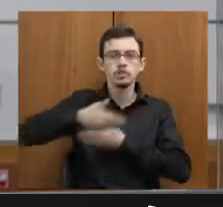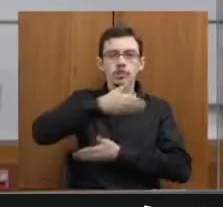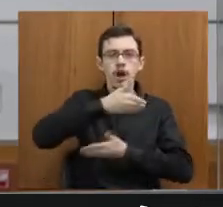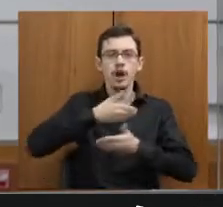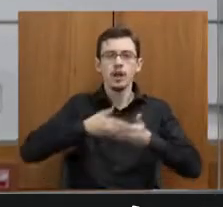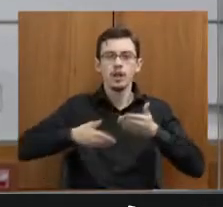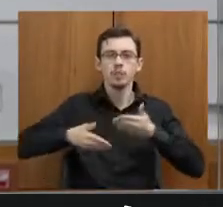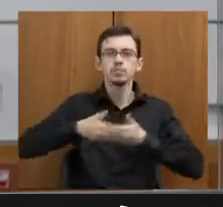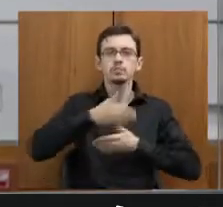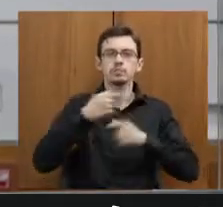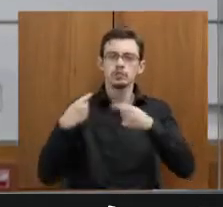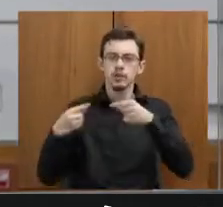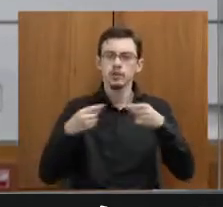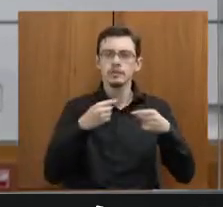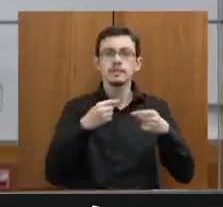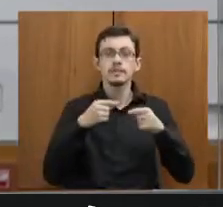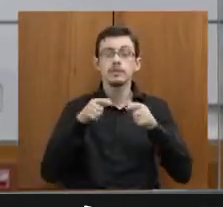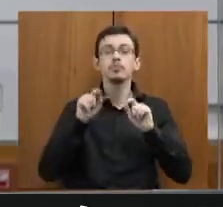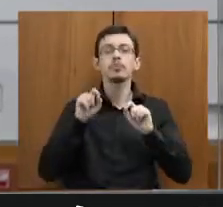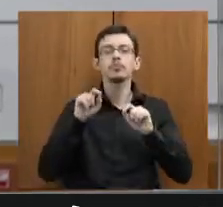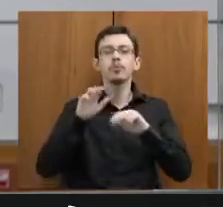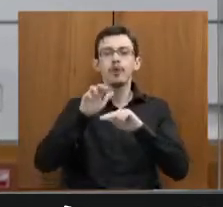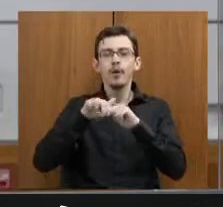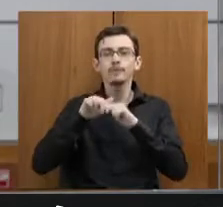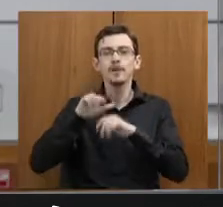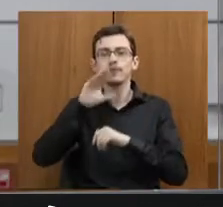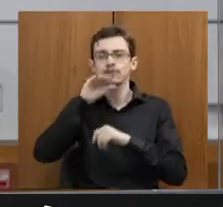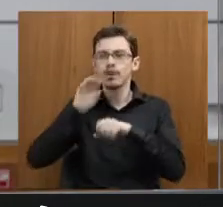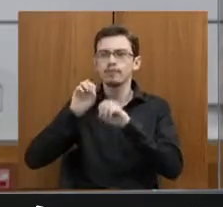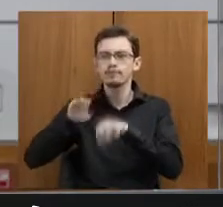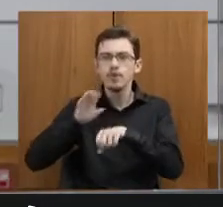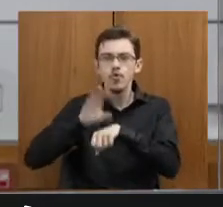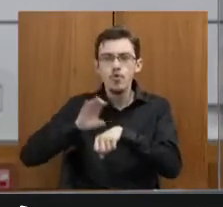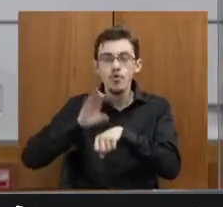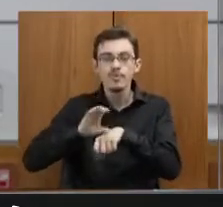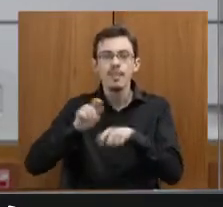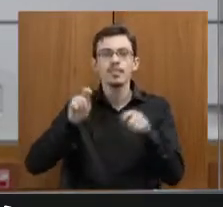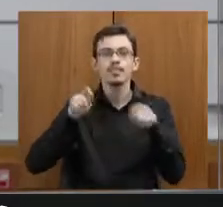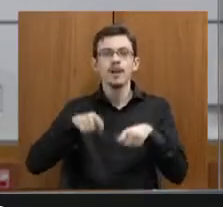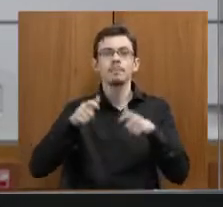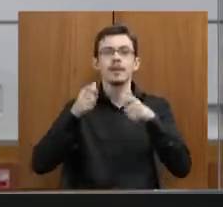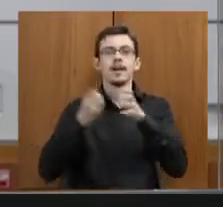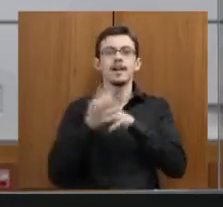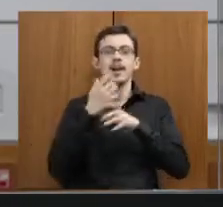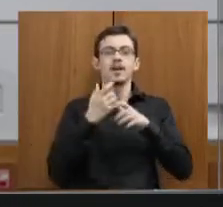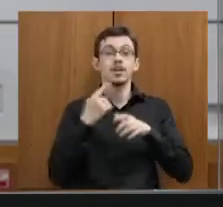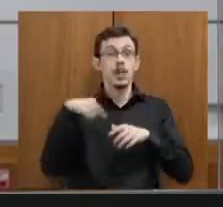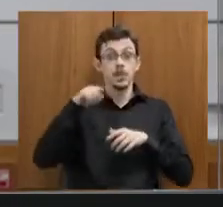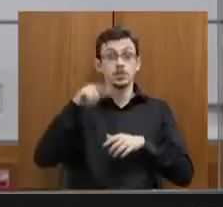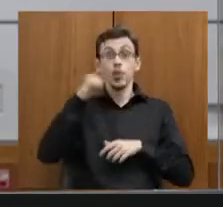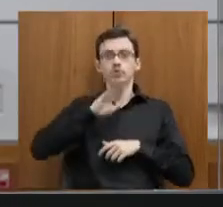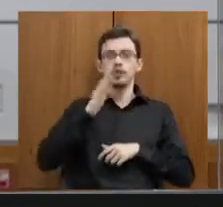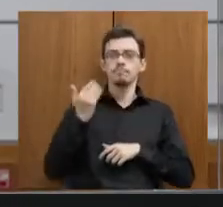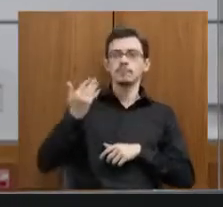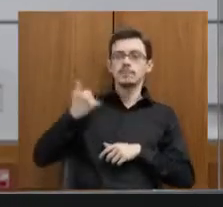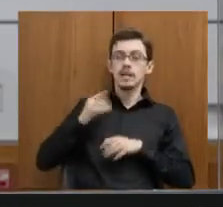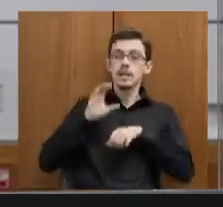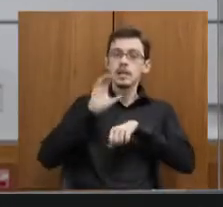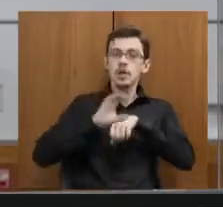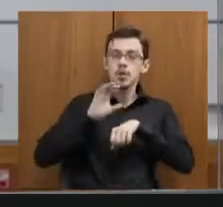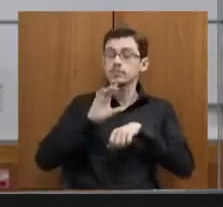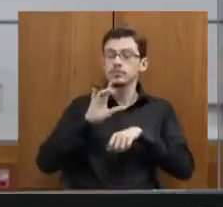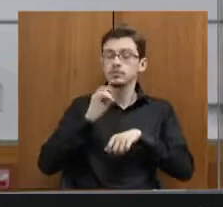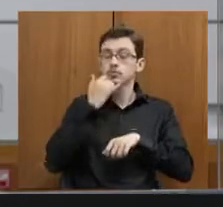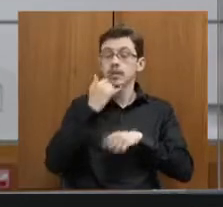dessa formação por causa dessa capacitação do servidor por causa desse diálogo Tá certo nosso nós nova povo com